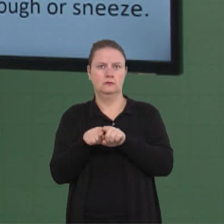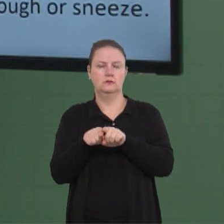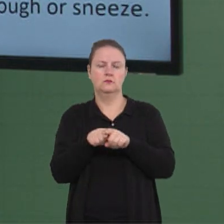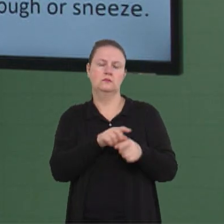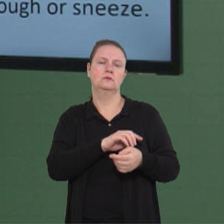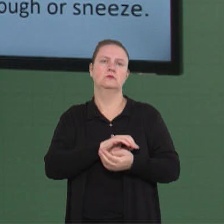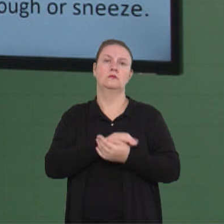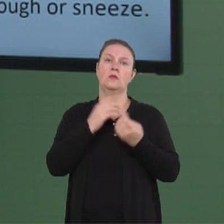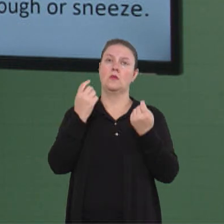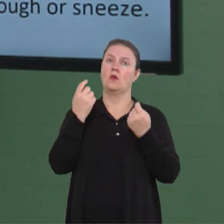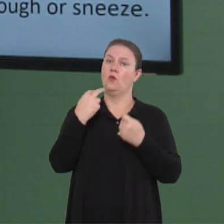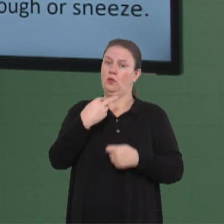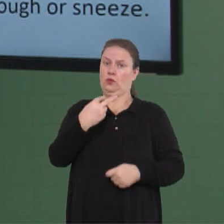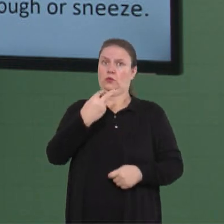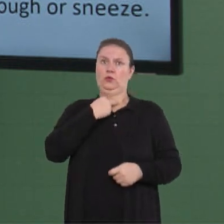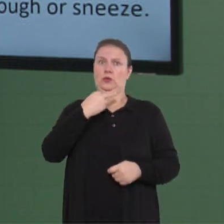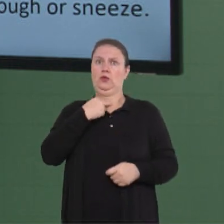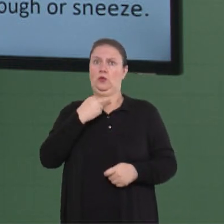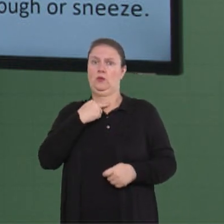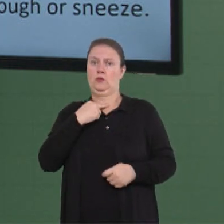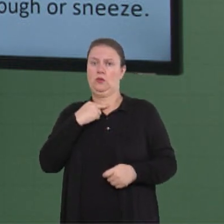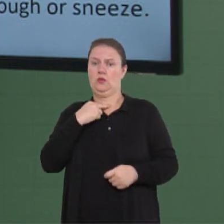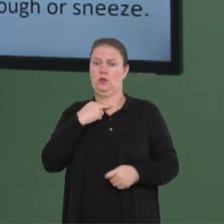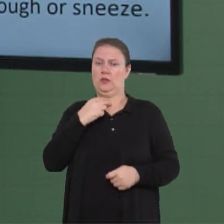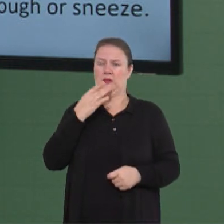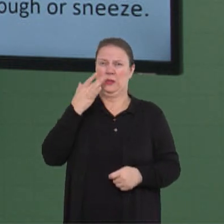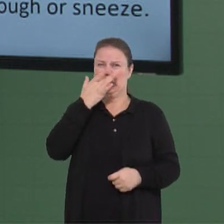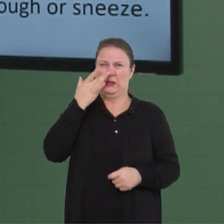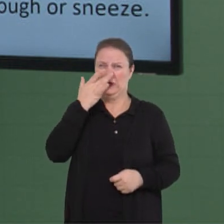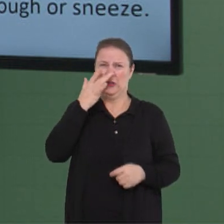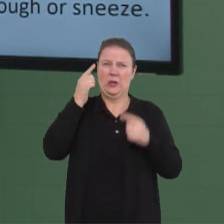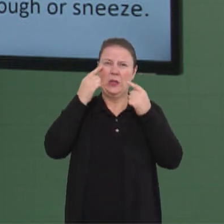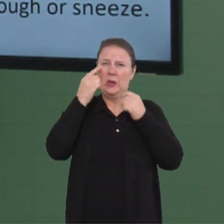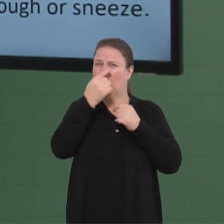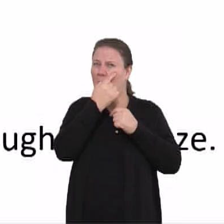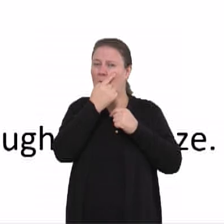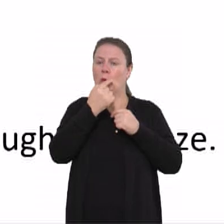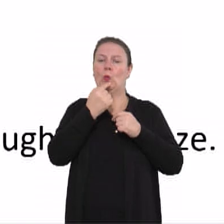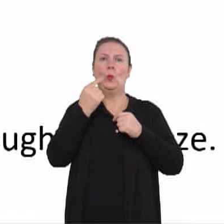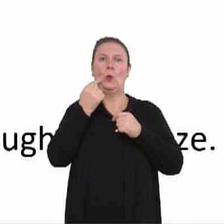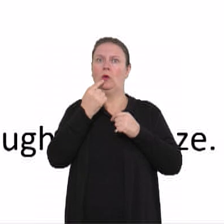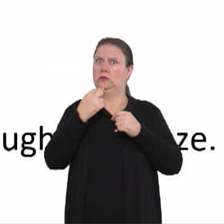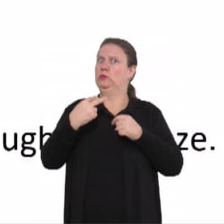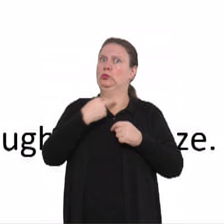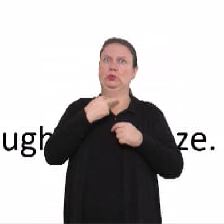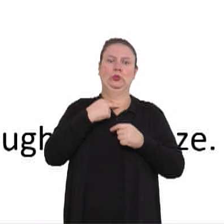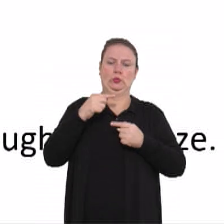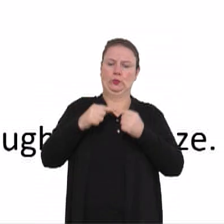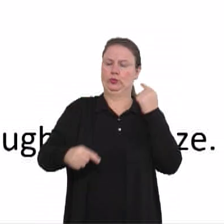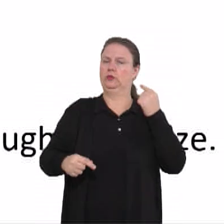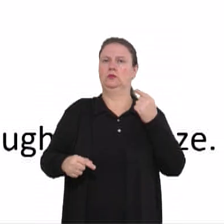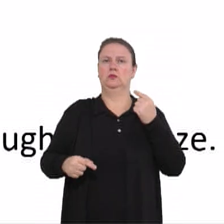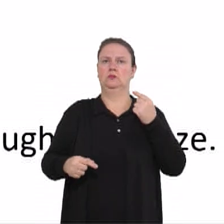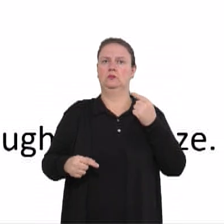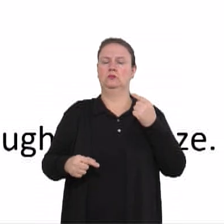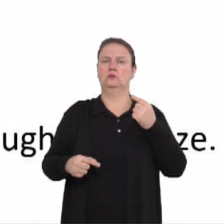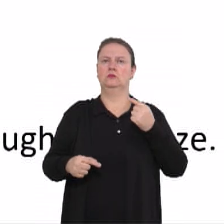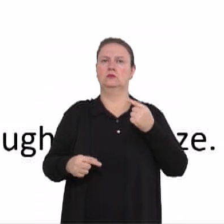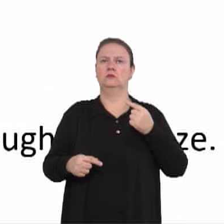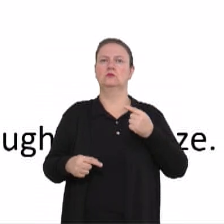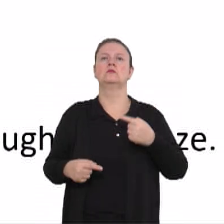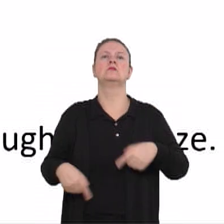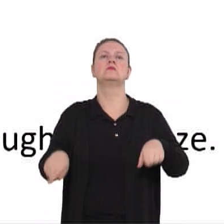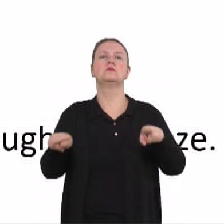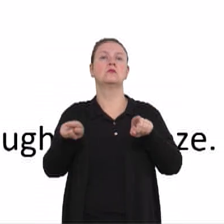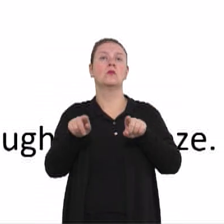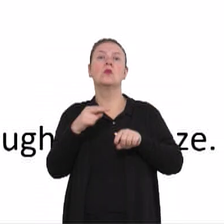animals você não deve tocar o nariz olhos e boca e gilmar santos lívia